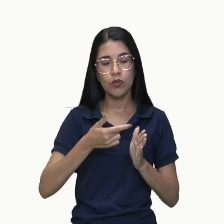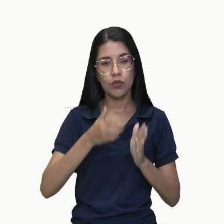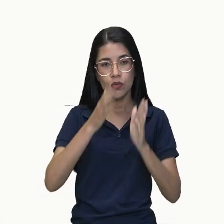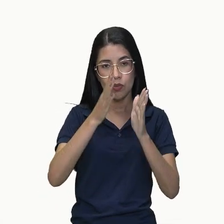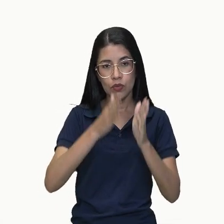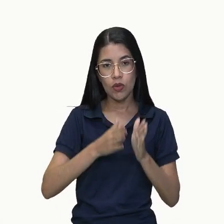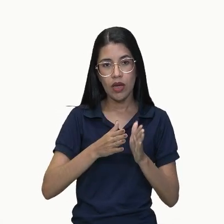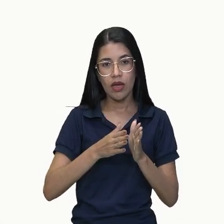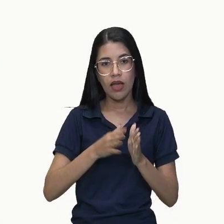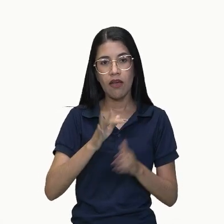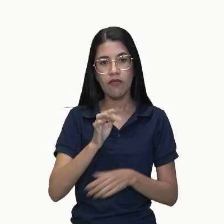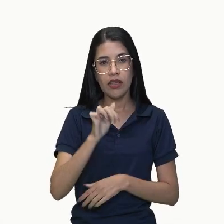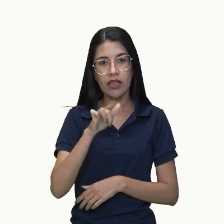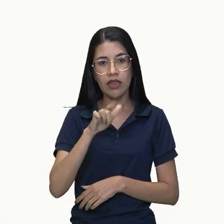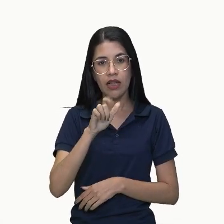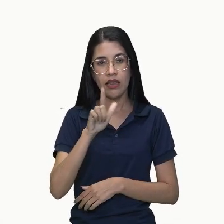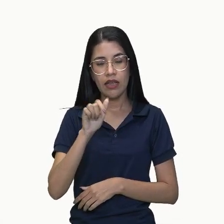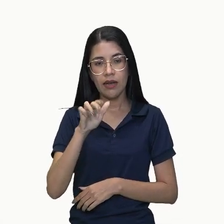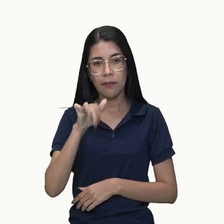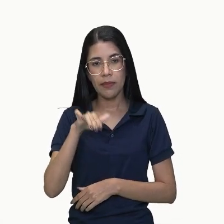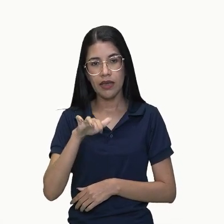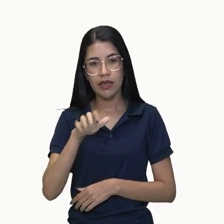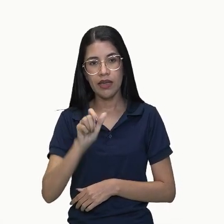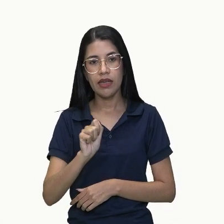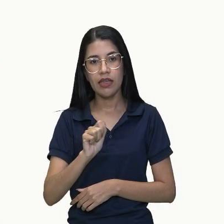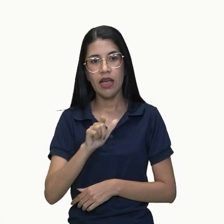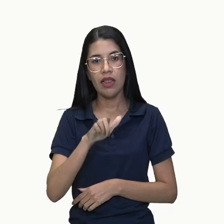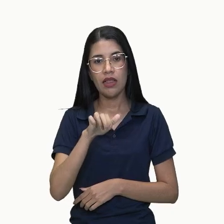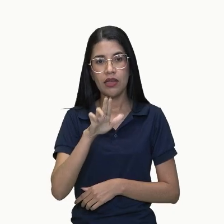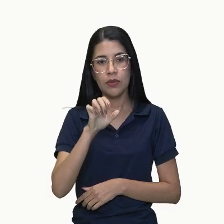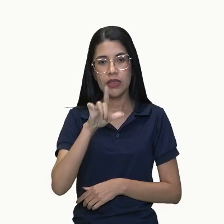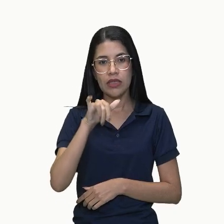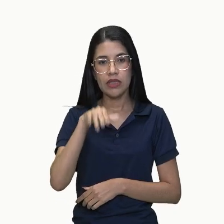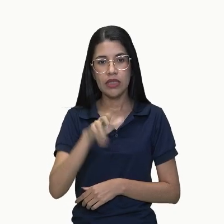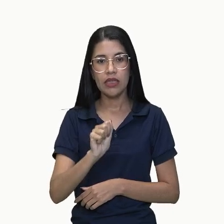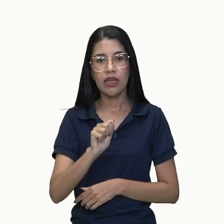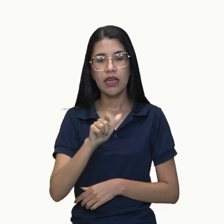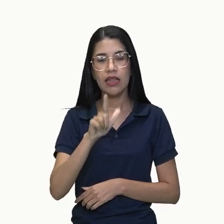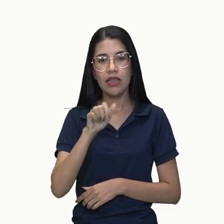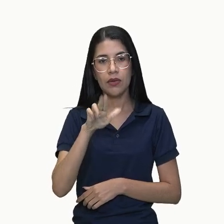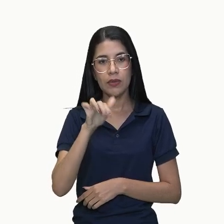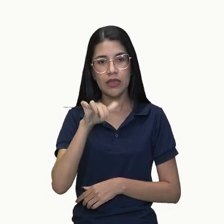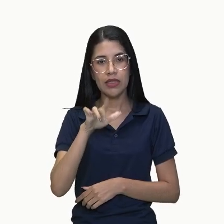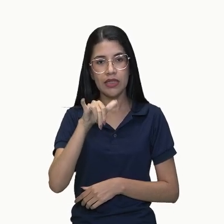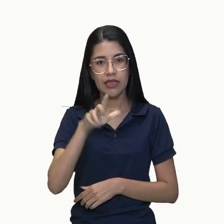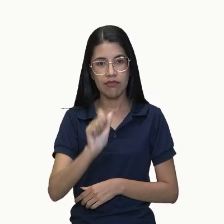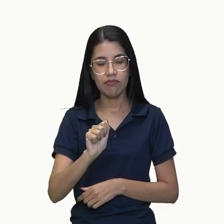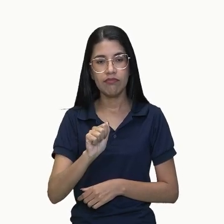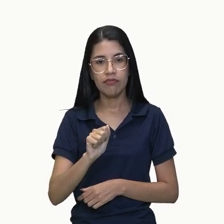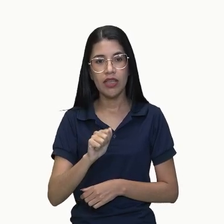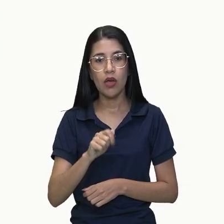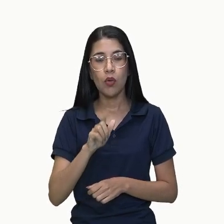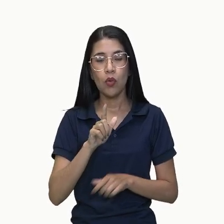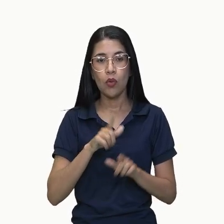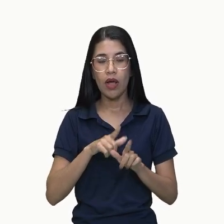a fenilalanina, leucina e a leucina, tá? Esse aqui, o G, é de